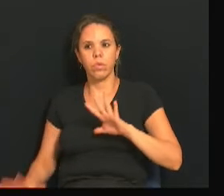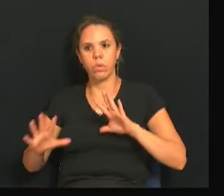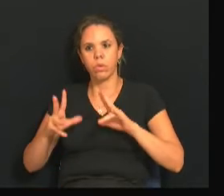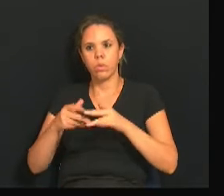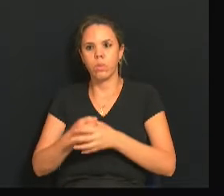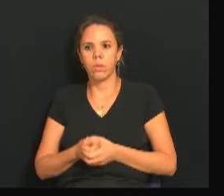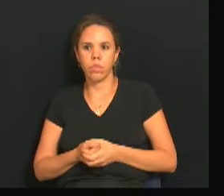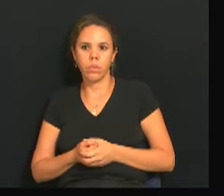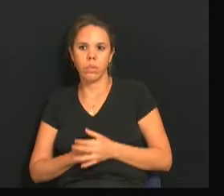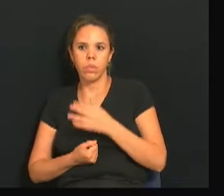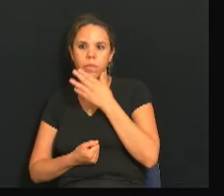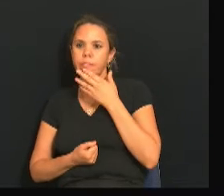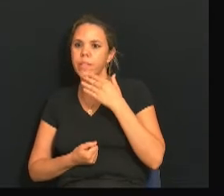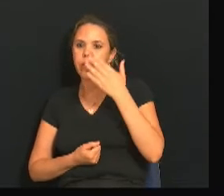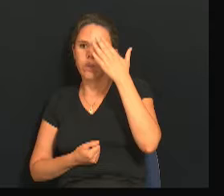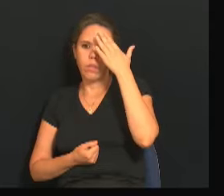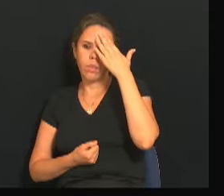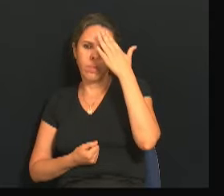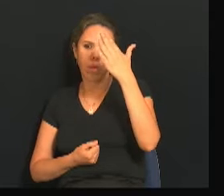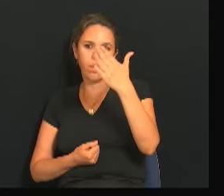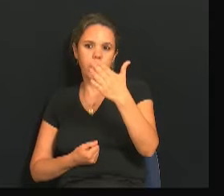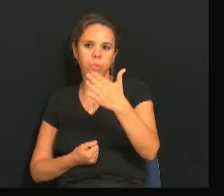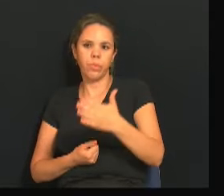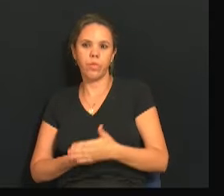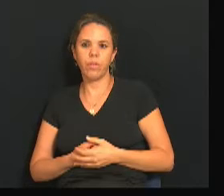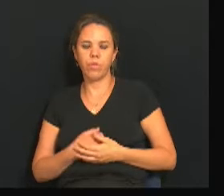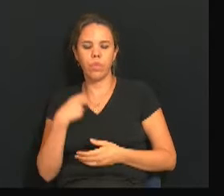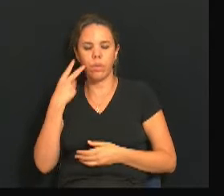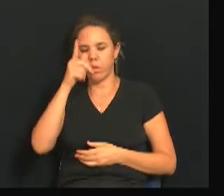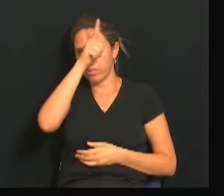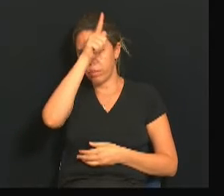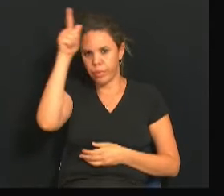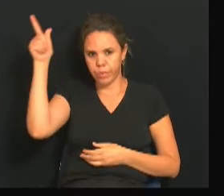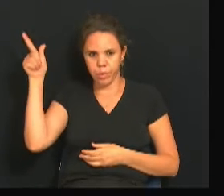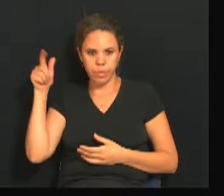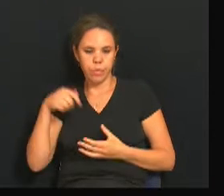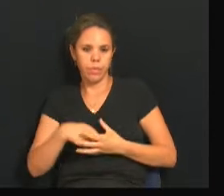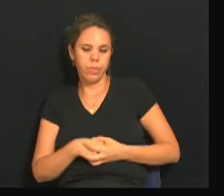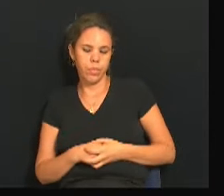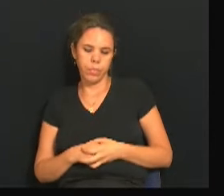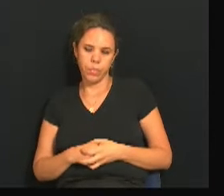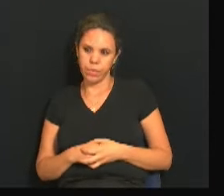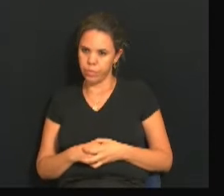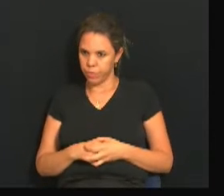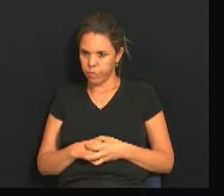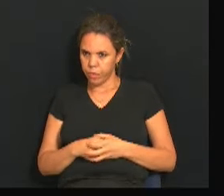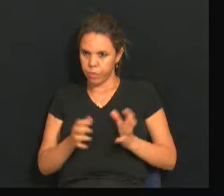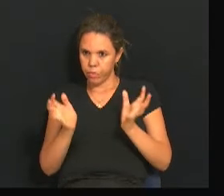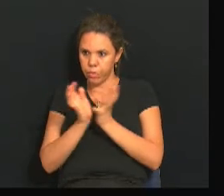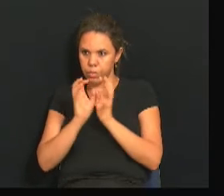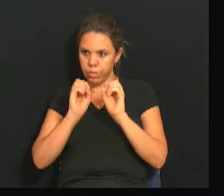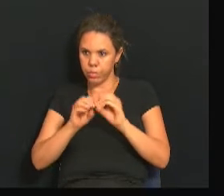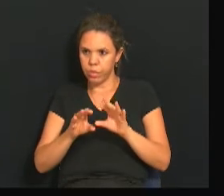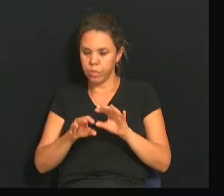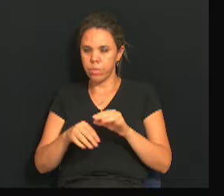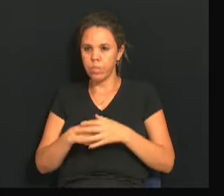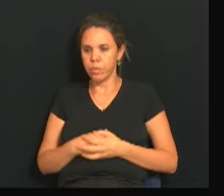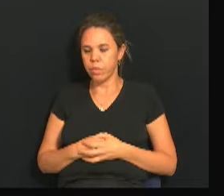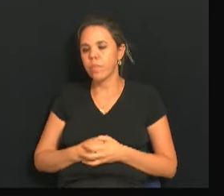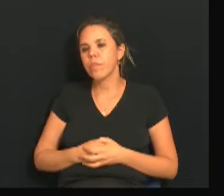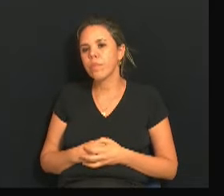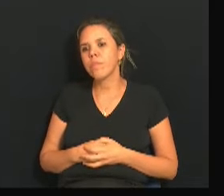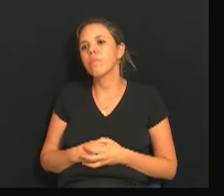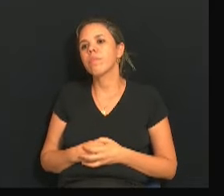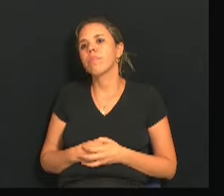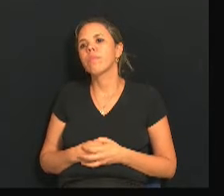todas. Agradecer a iniciativa do vereador Gustavo Peta, né, que preside a Comissão de Educação da Câmara,